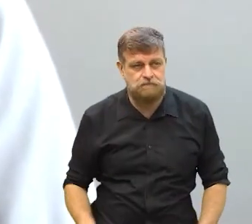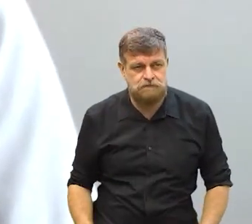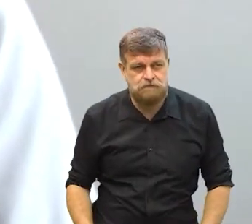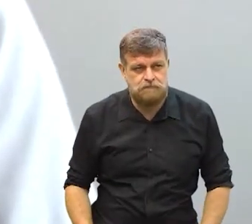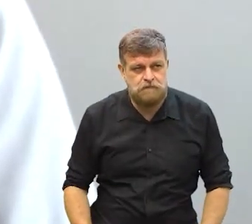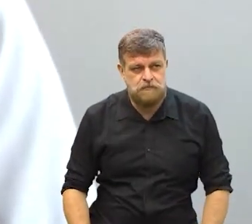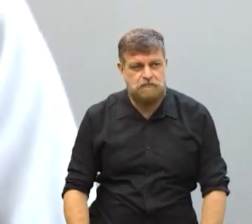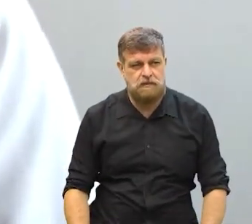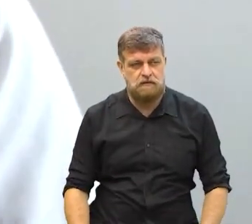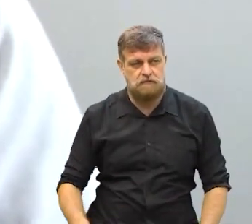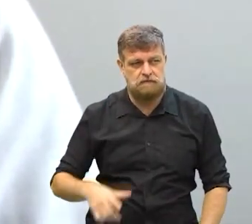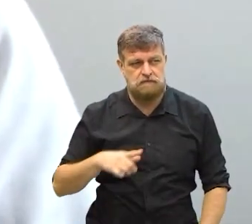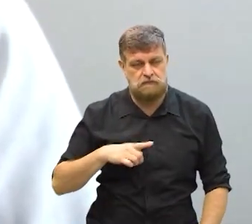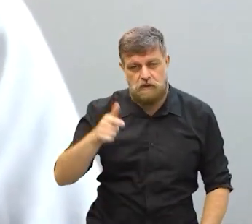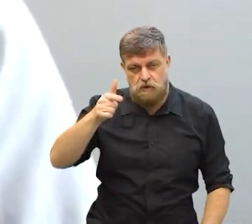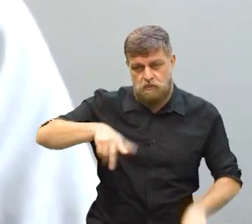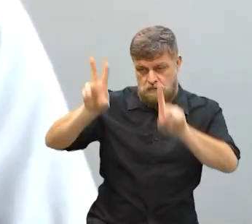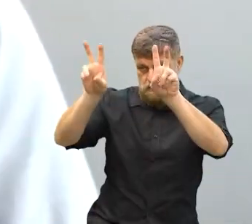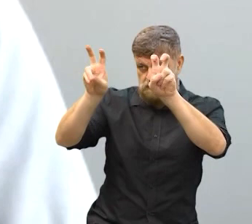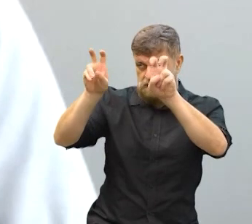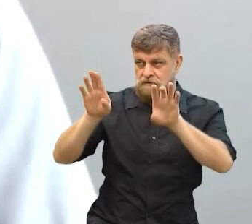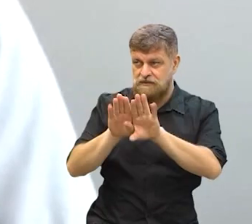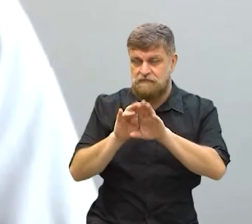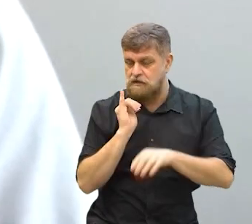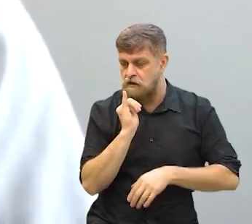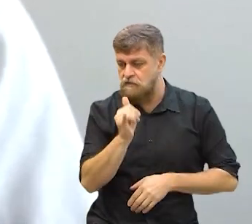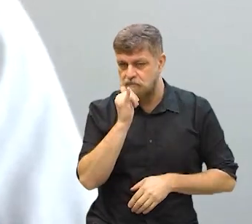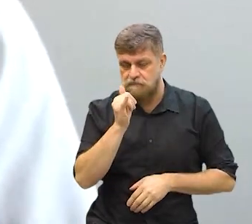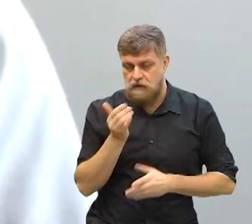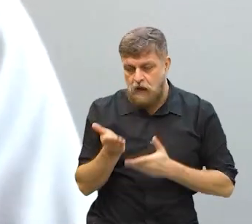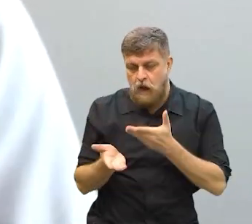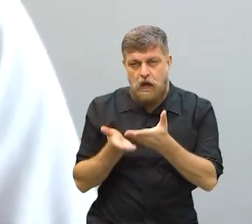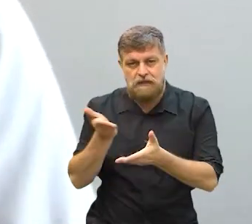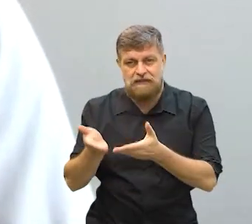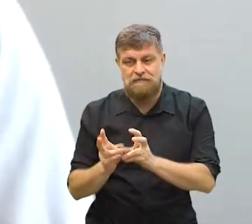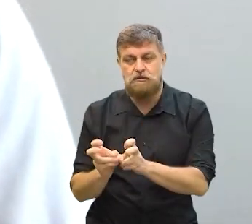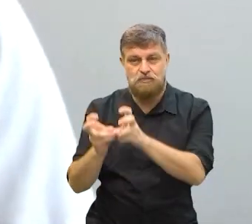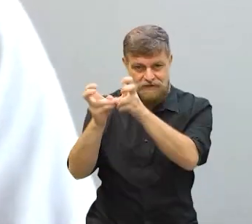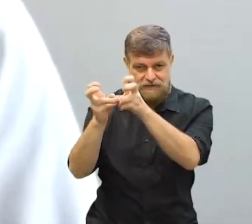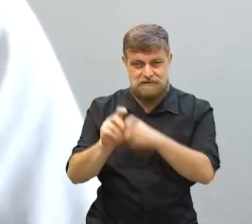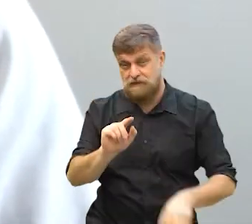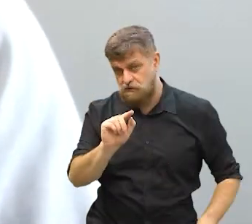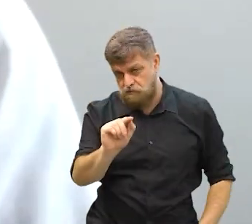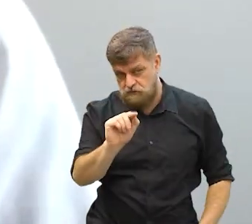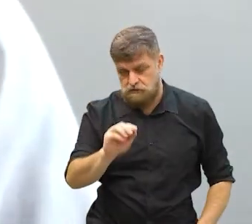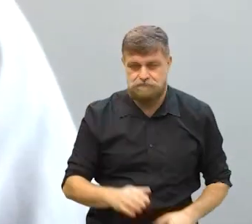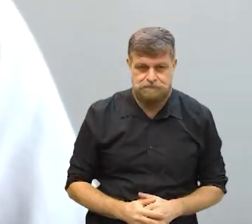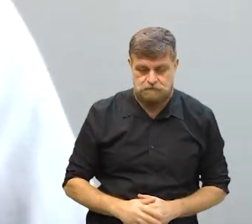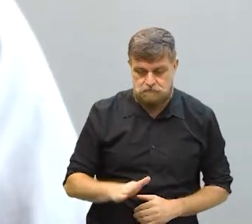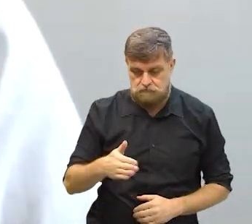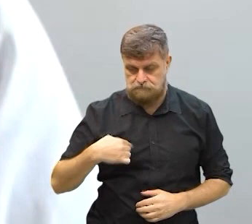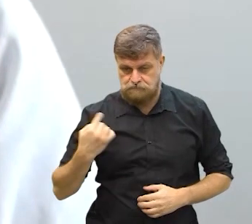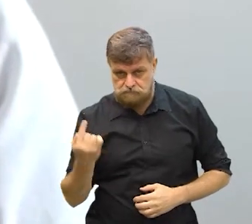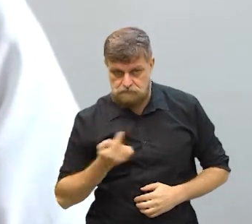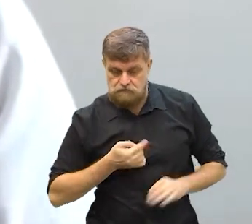Então, existe uma outra questão que a gente deve colocar também, que no universo do tratamento oncológico existe, é a seguinte: quando